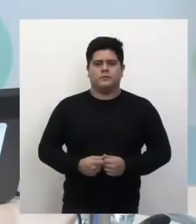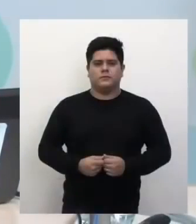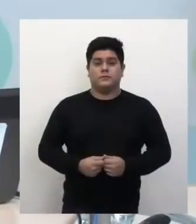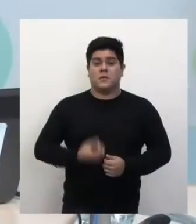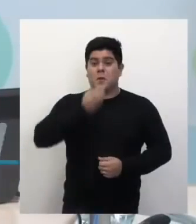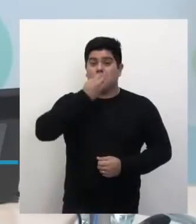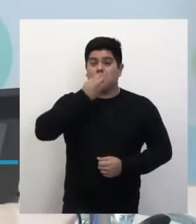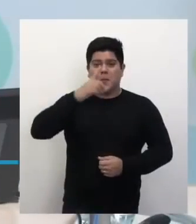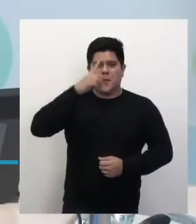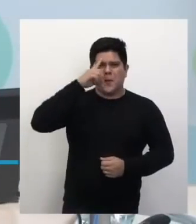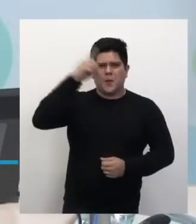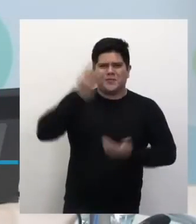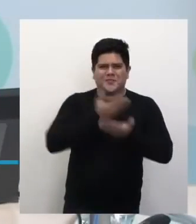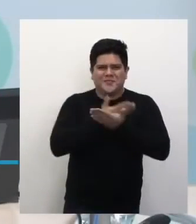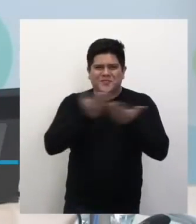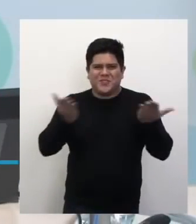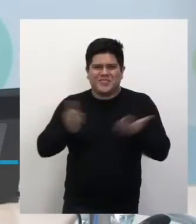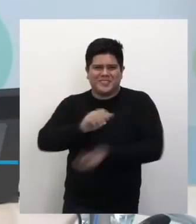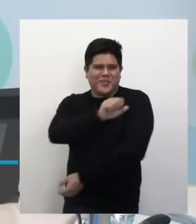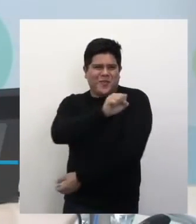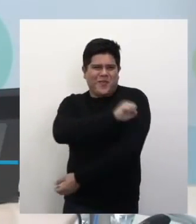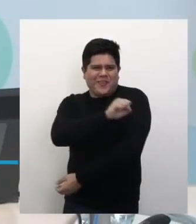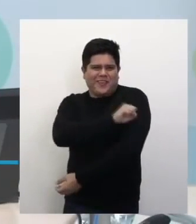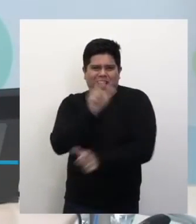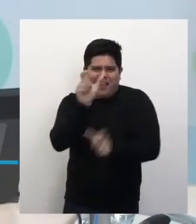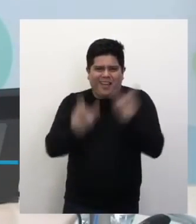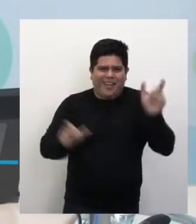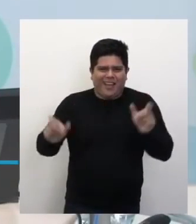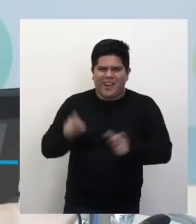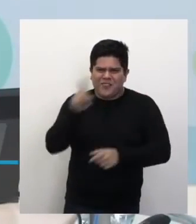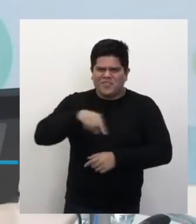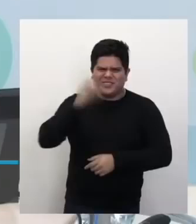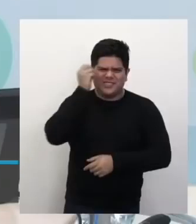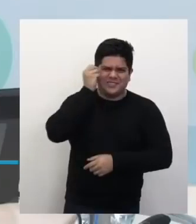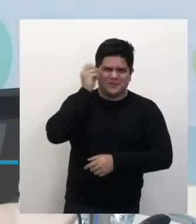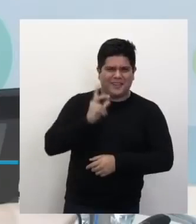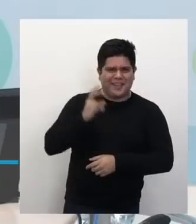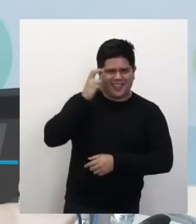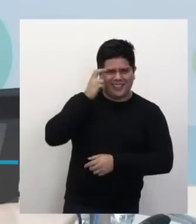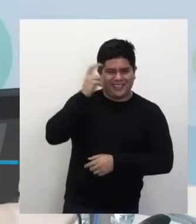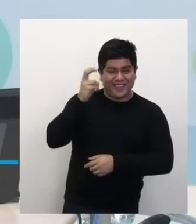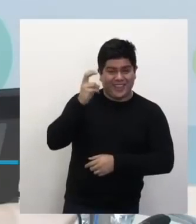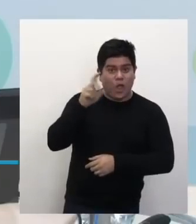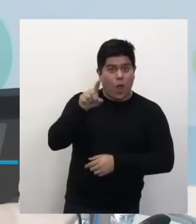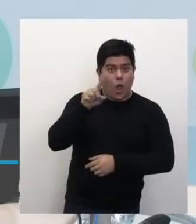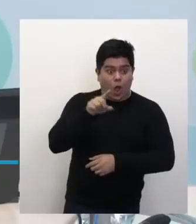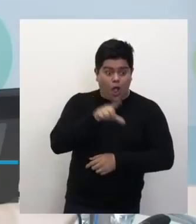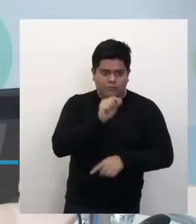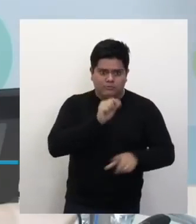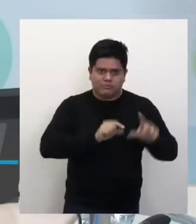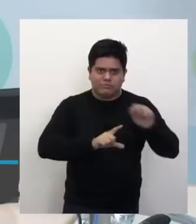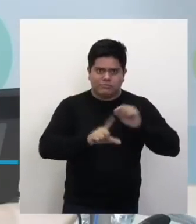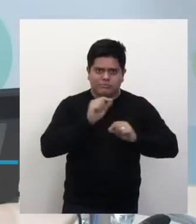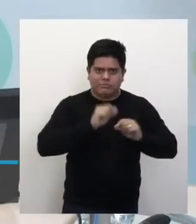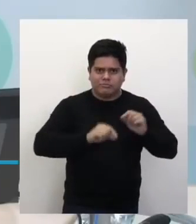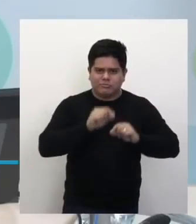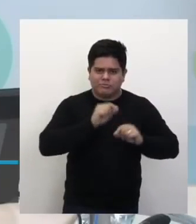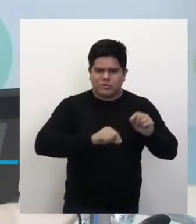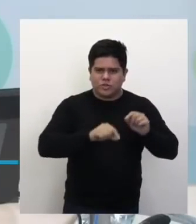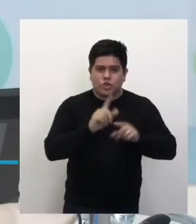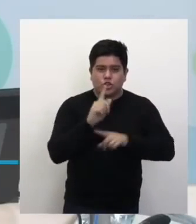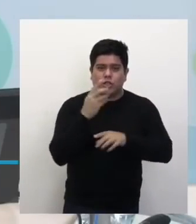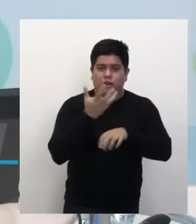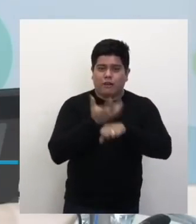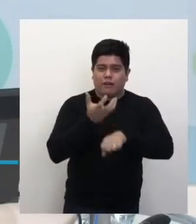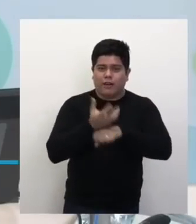Bom dia, garotada do oitavo ano, garotada esperta. Já separa aí o seu material de